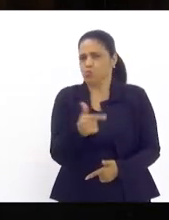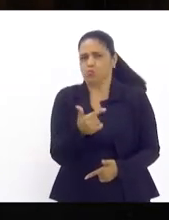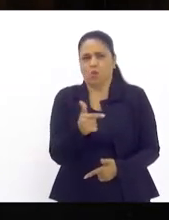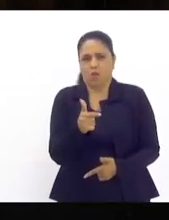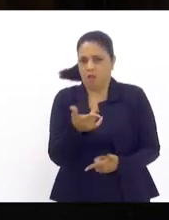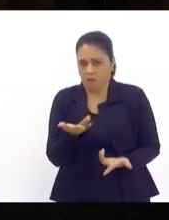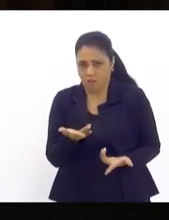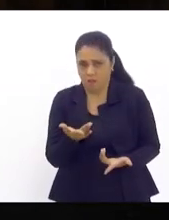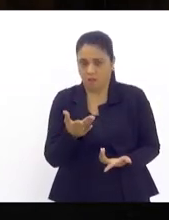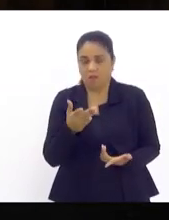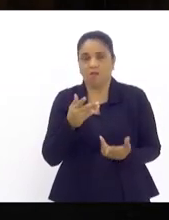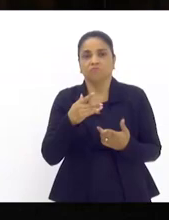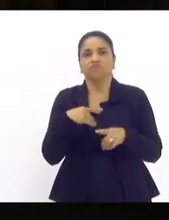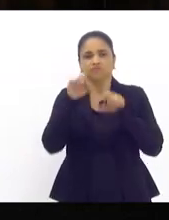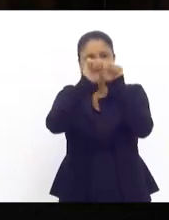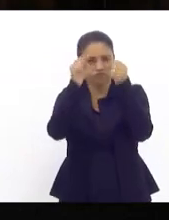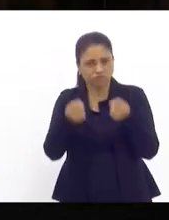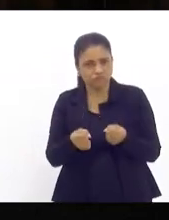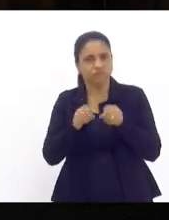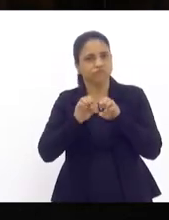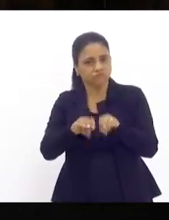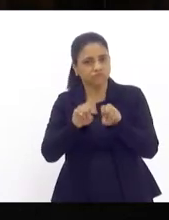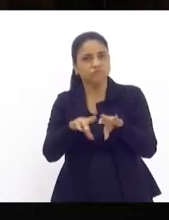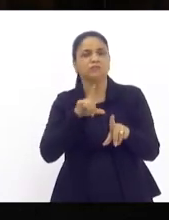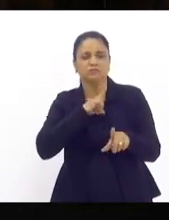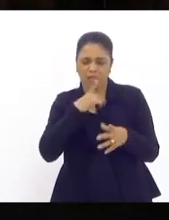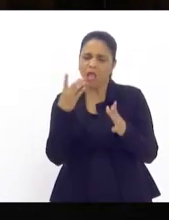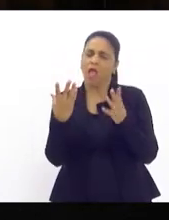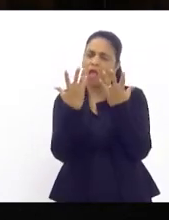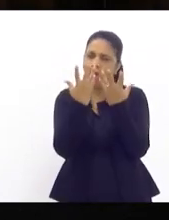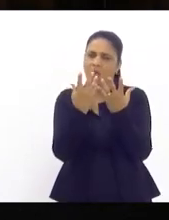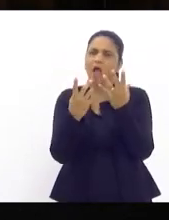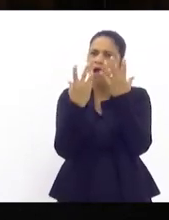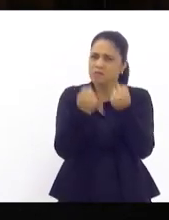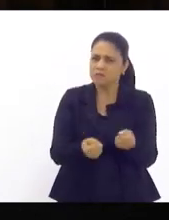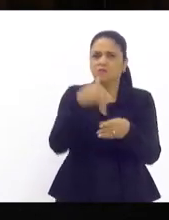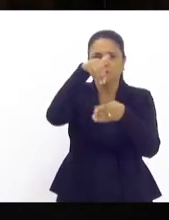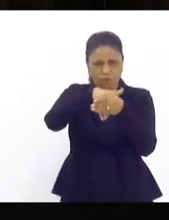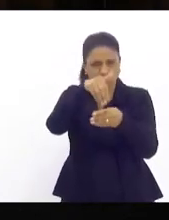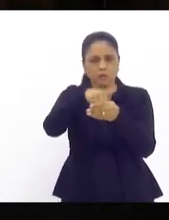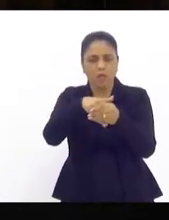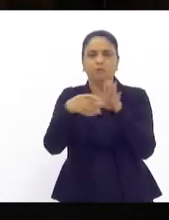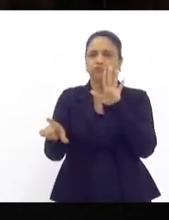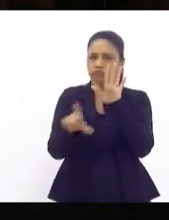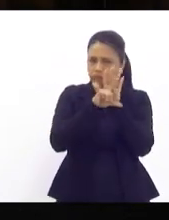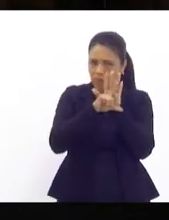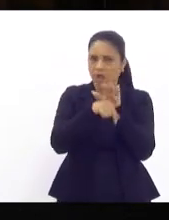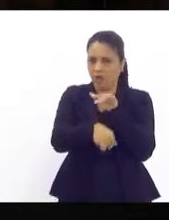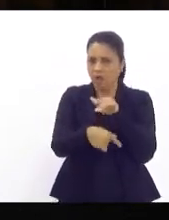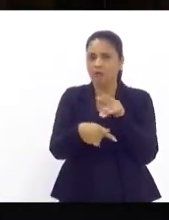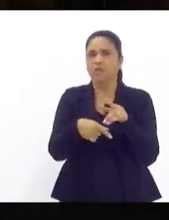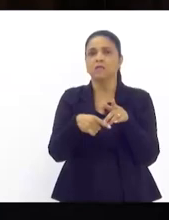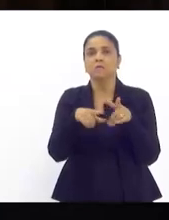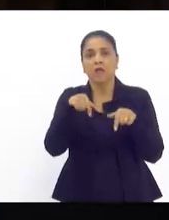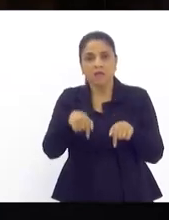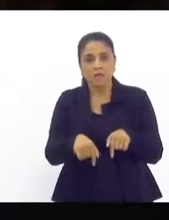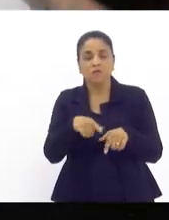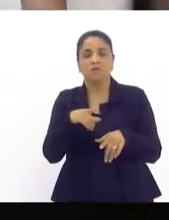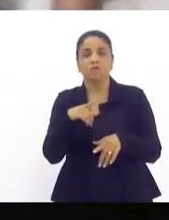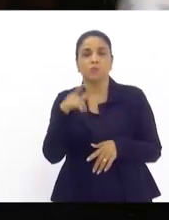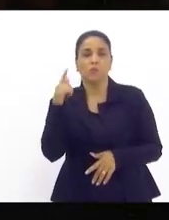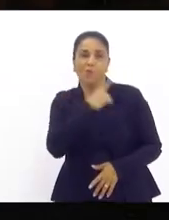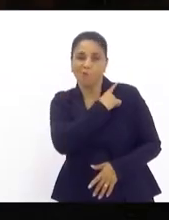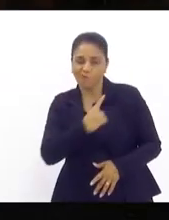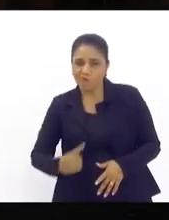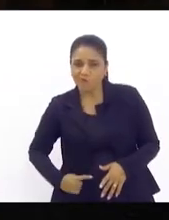têm aprovado em lei o piso nacional da educação e, infelizmente, o governo do Cláudio Castro, aqui no nosso estado, assim como várias